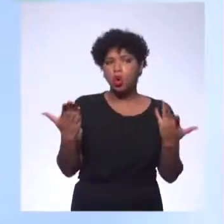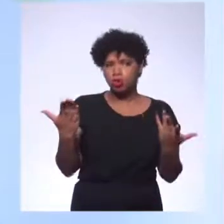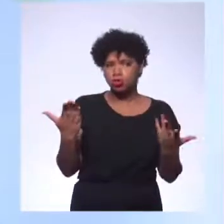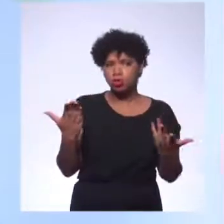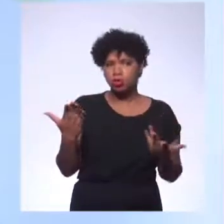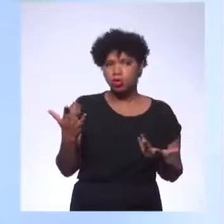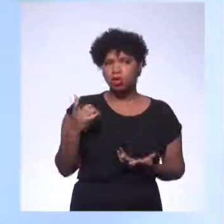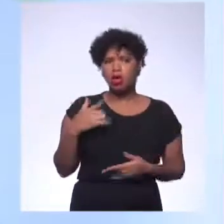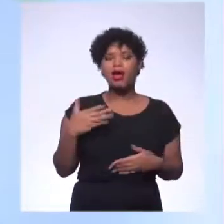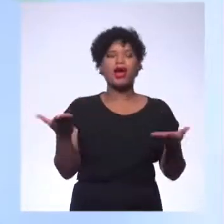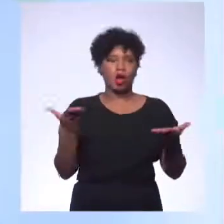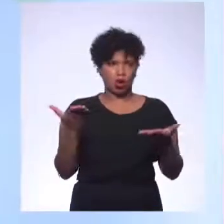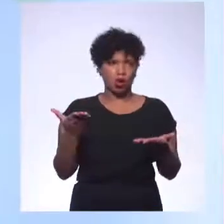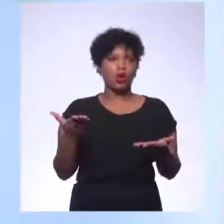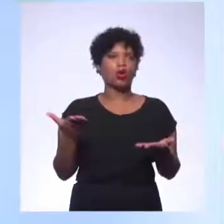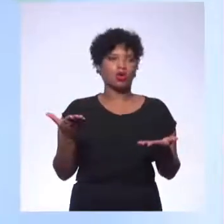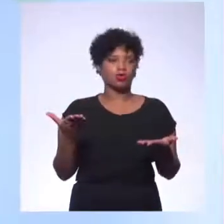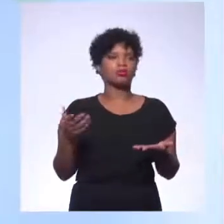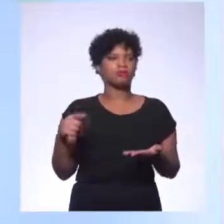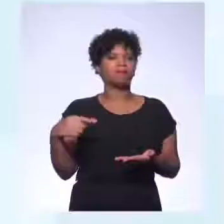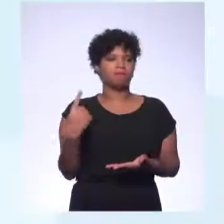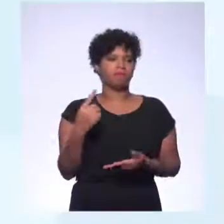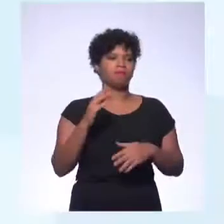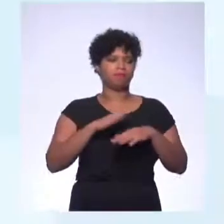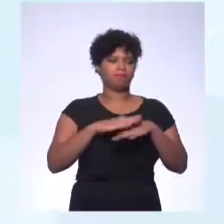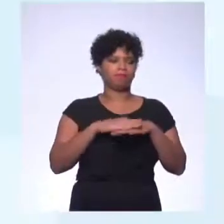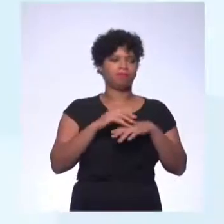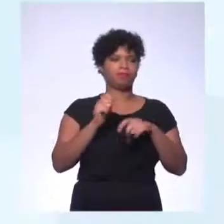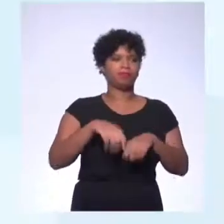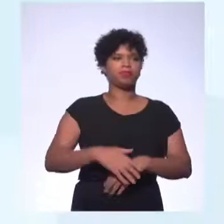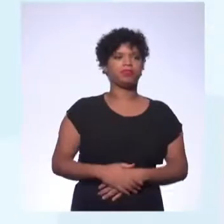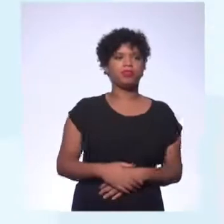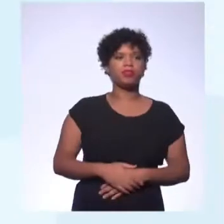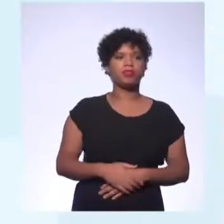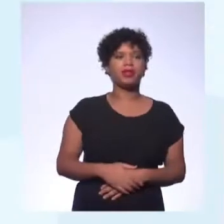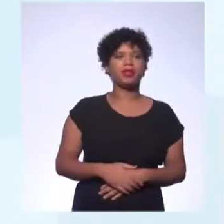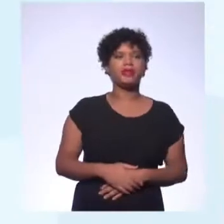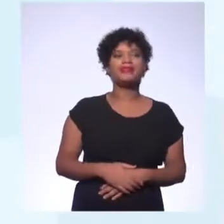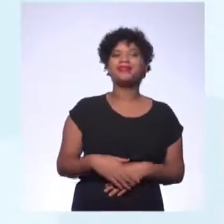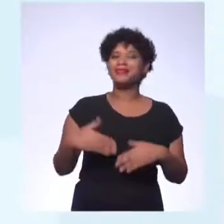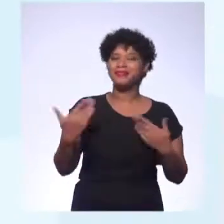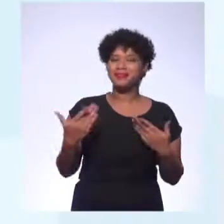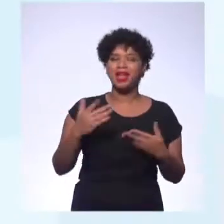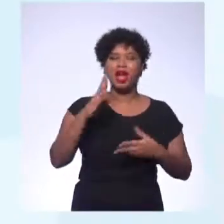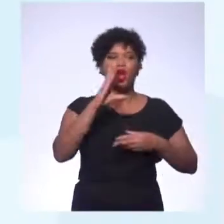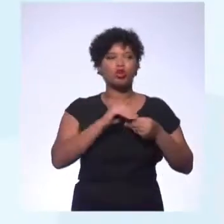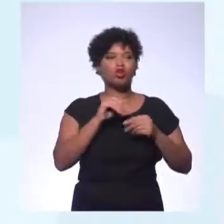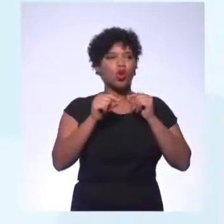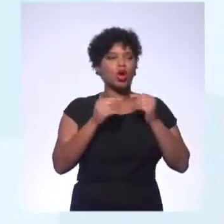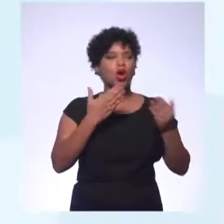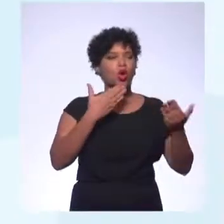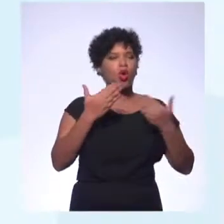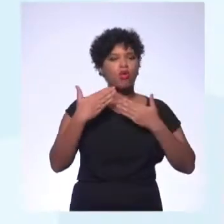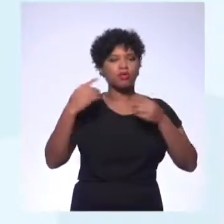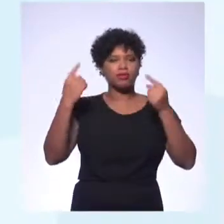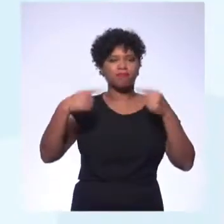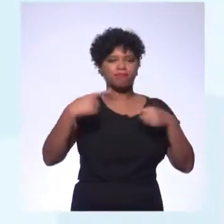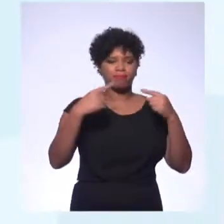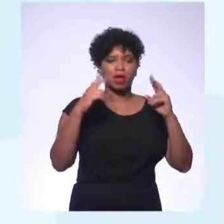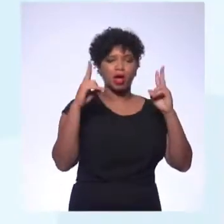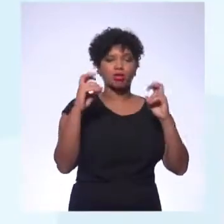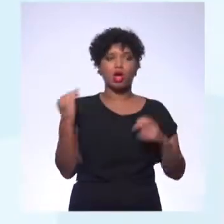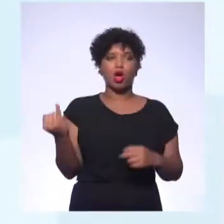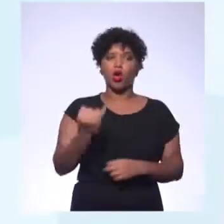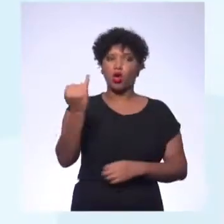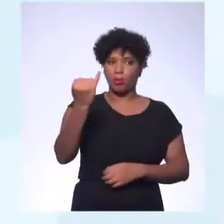assunto, e é o que a gente vai fazer hoje. Então, o que nós vamos fazer hoje? Debater um tema